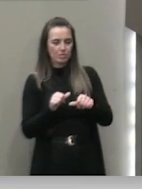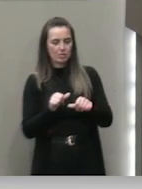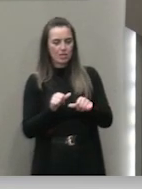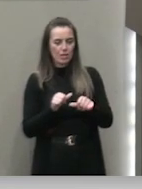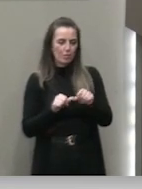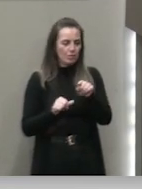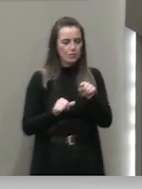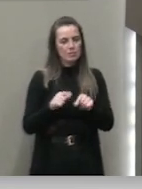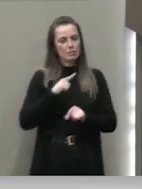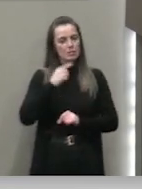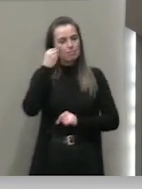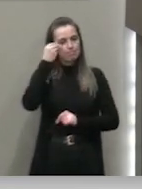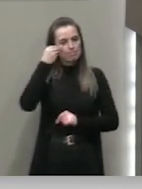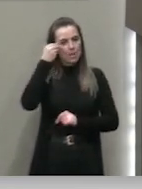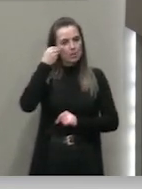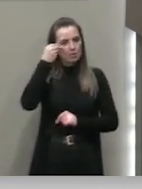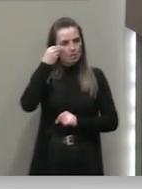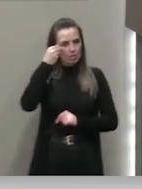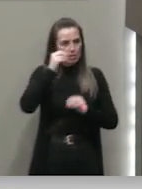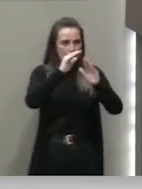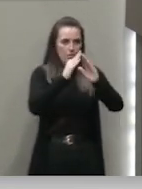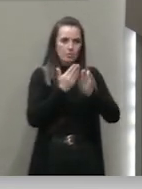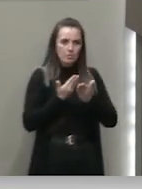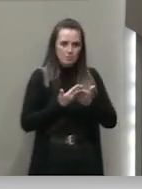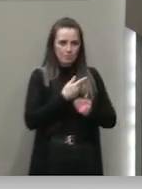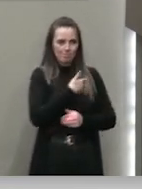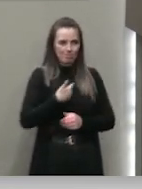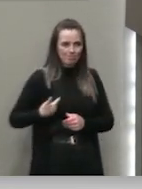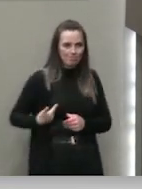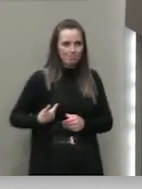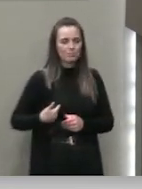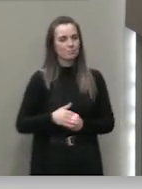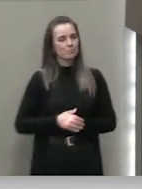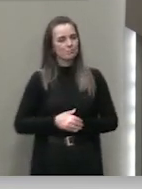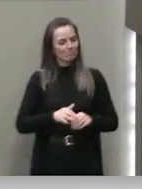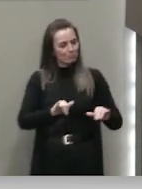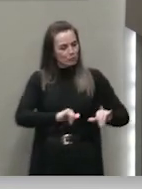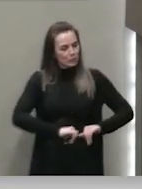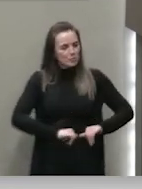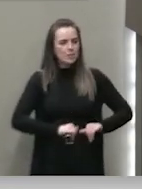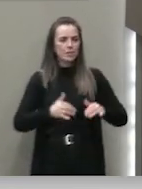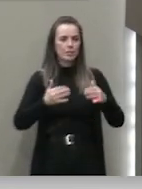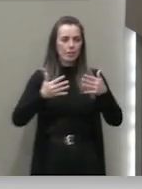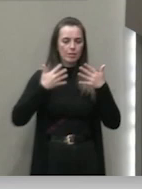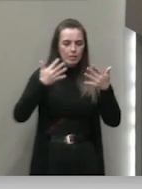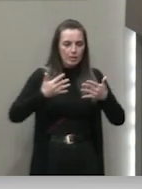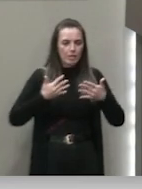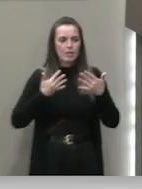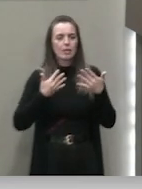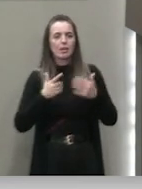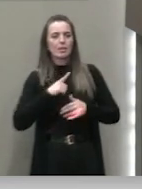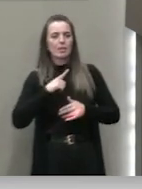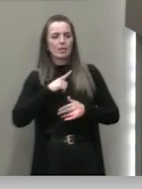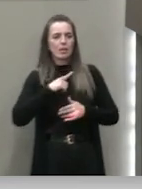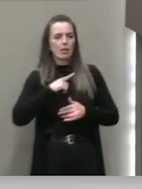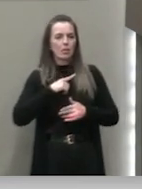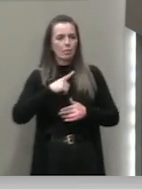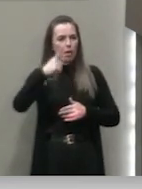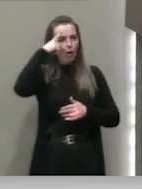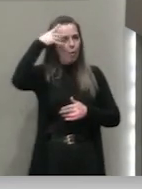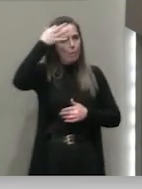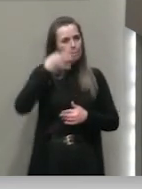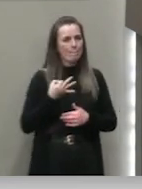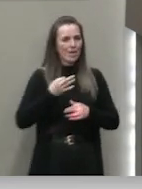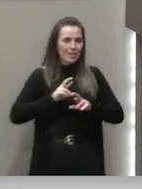escola pública, as dores, as alegrias, isso traz uma conotação diferente na luta,